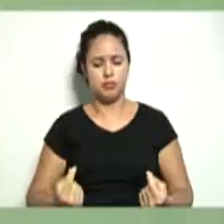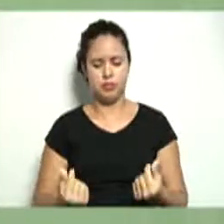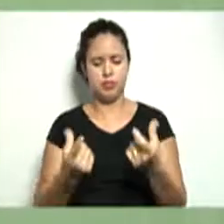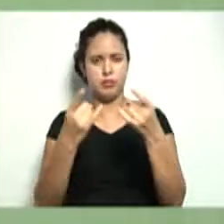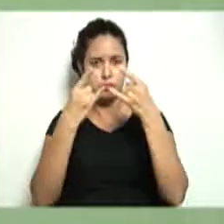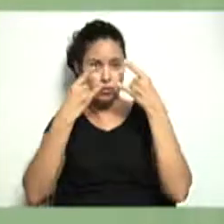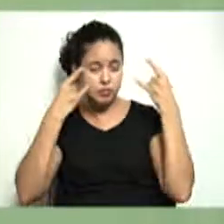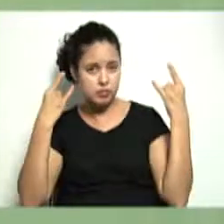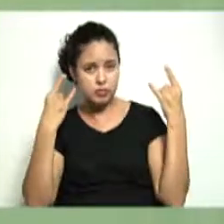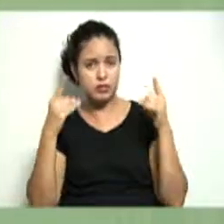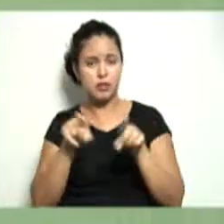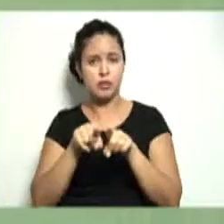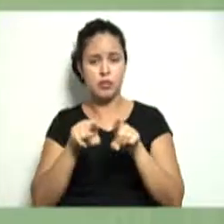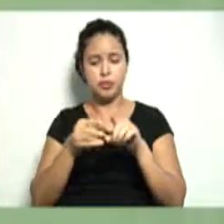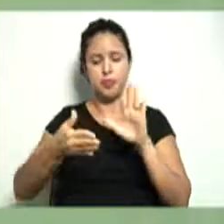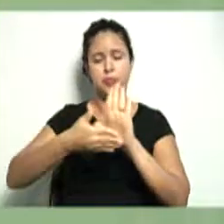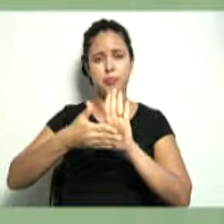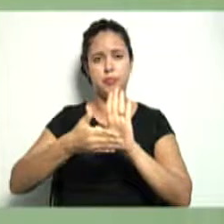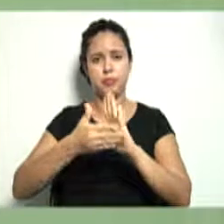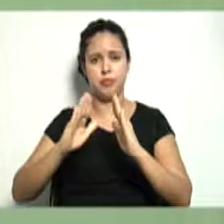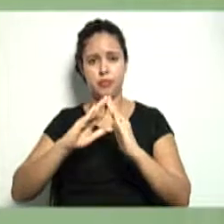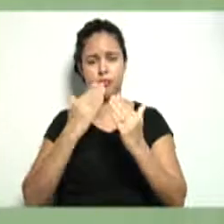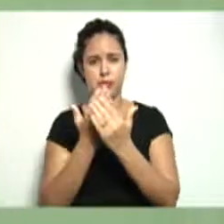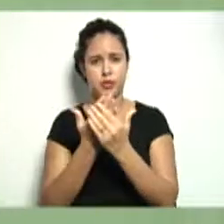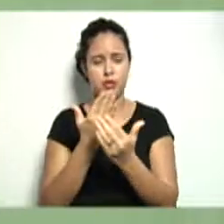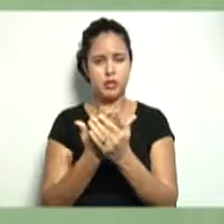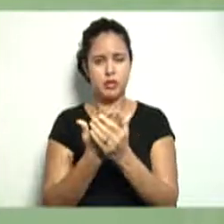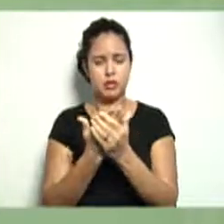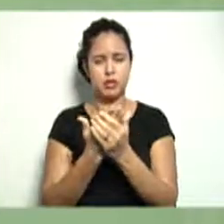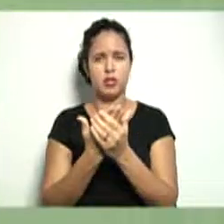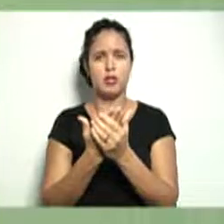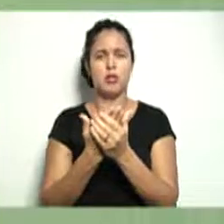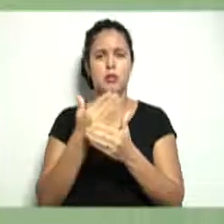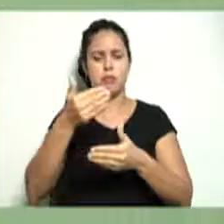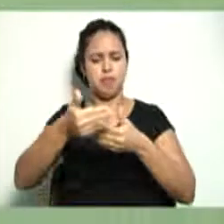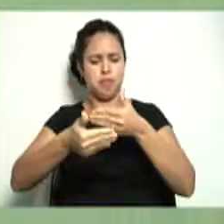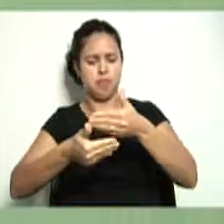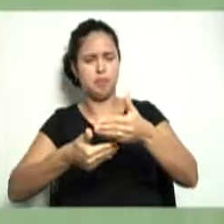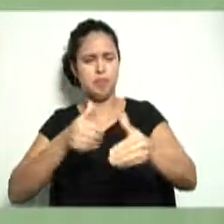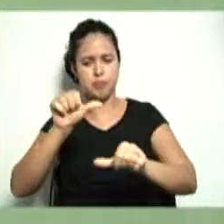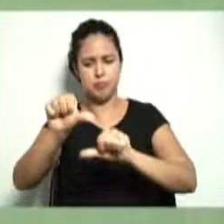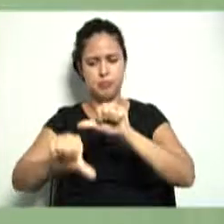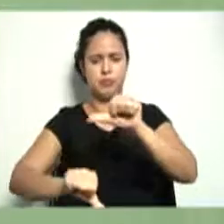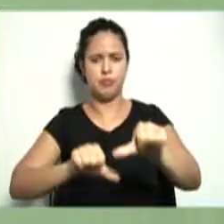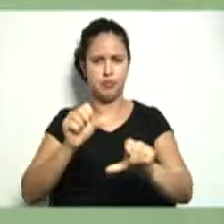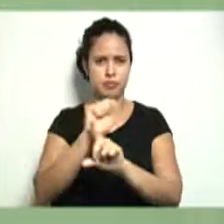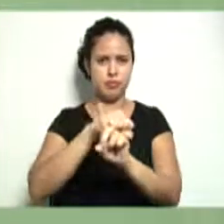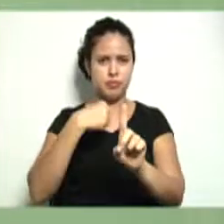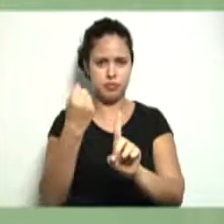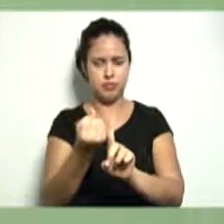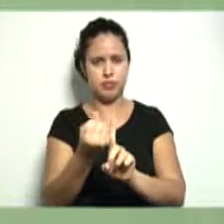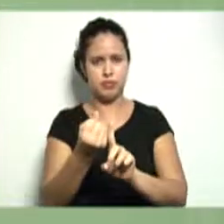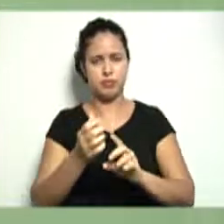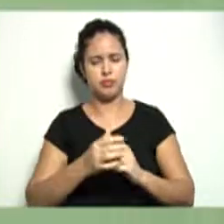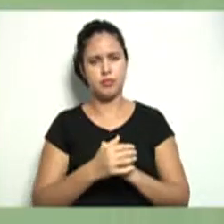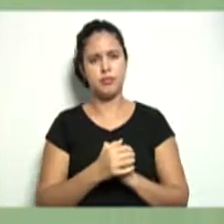da escola e as possibilidades de transformação social.